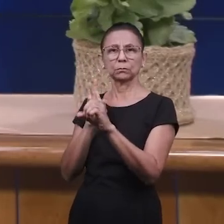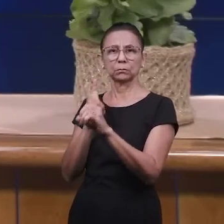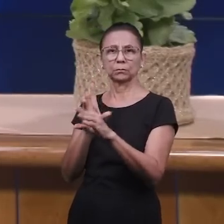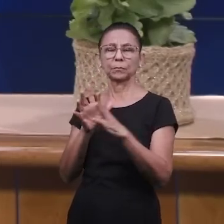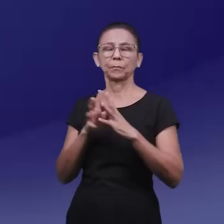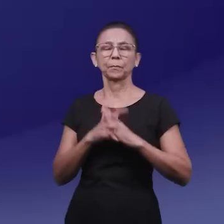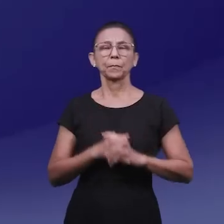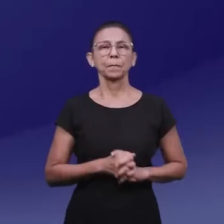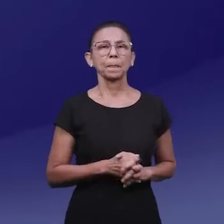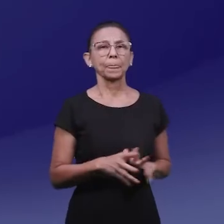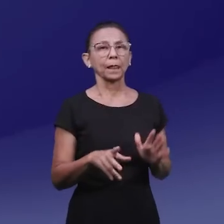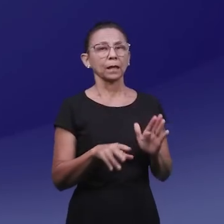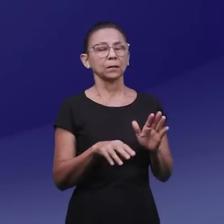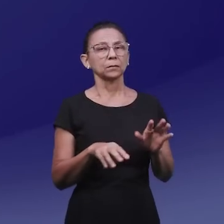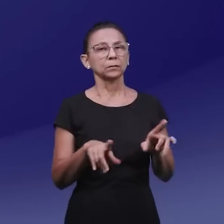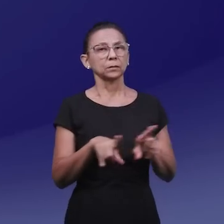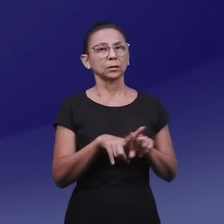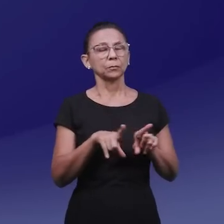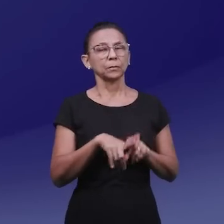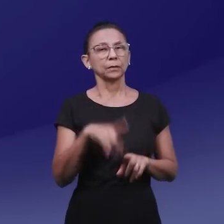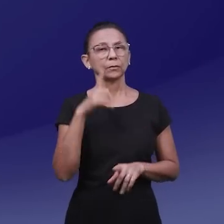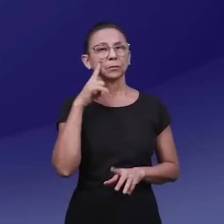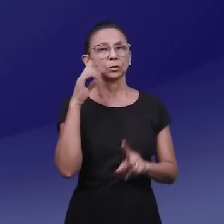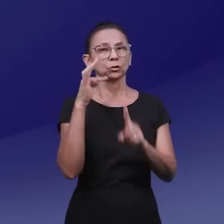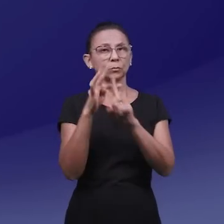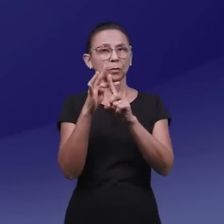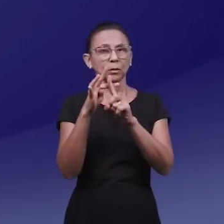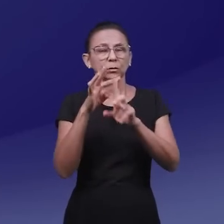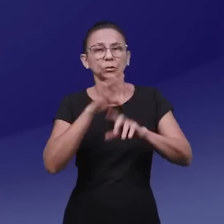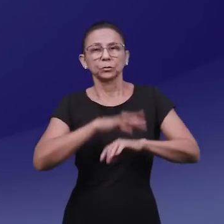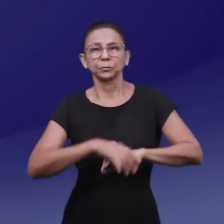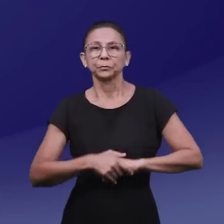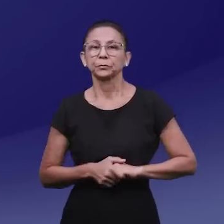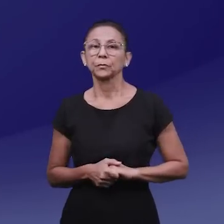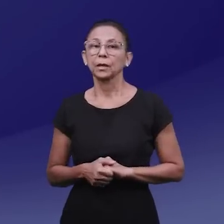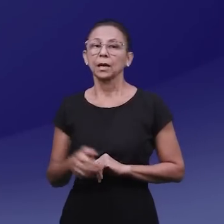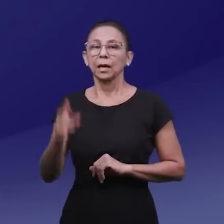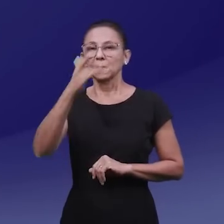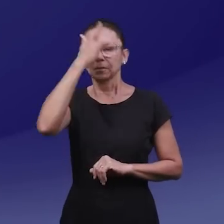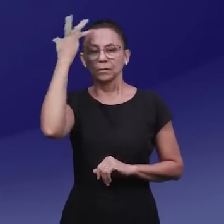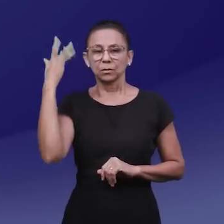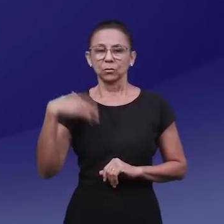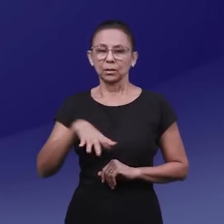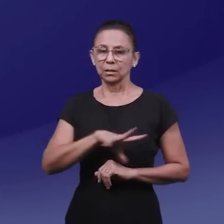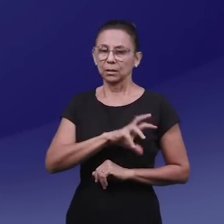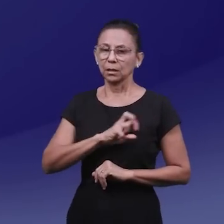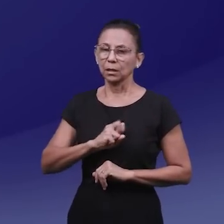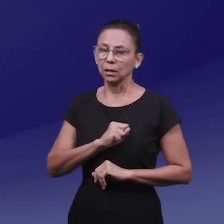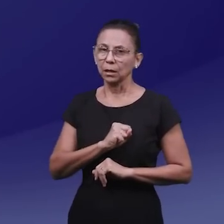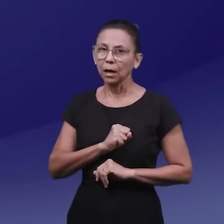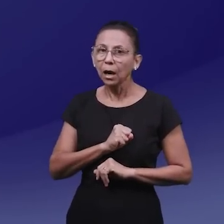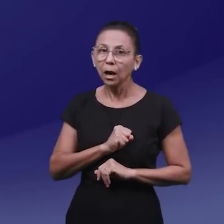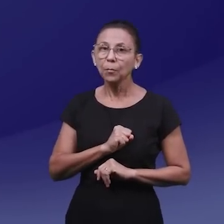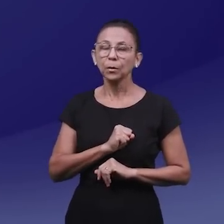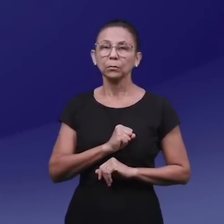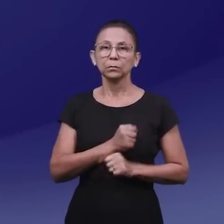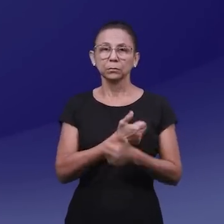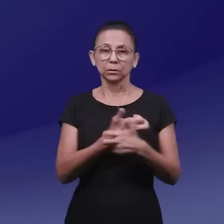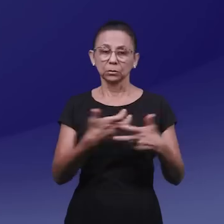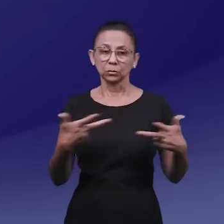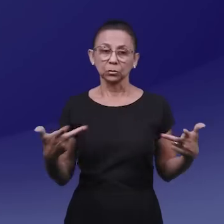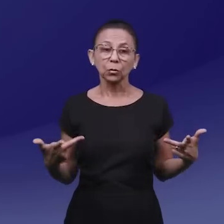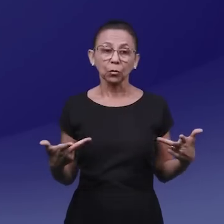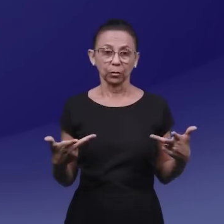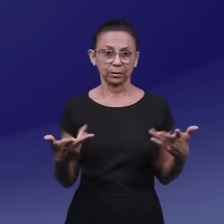coisas desta vida do que às coisas de Deus. A palavra de Deus fala sobre isso, né? Os que praticam